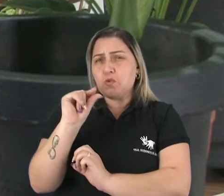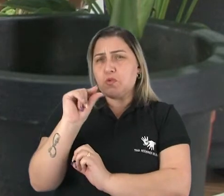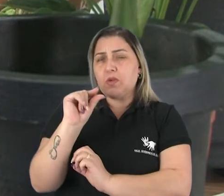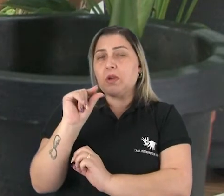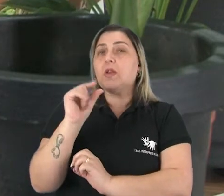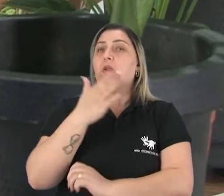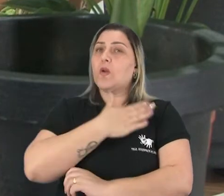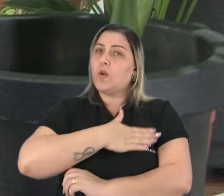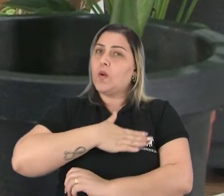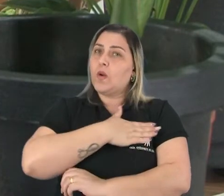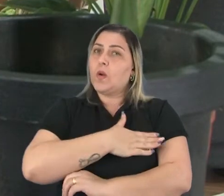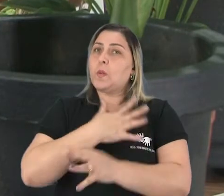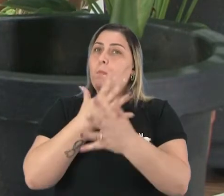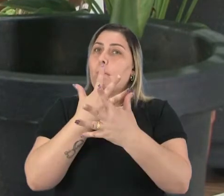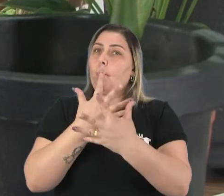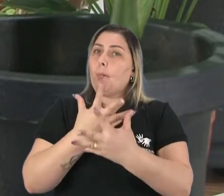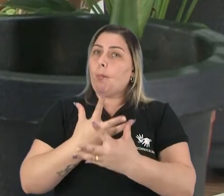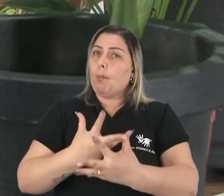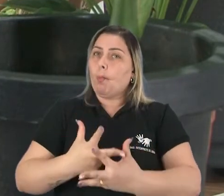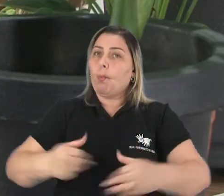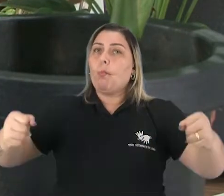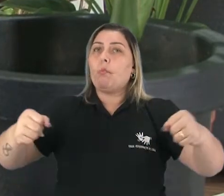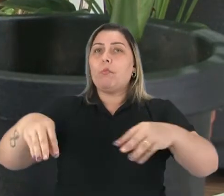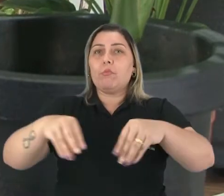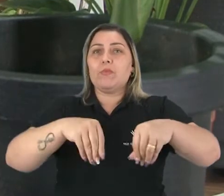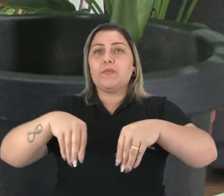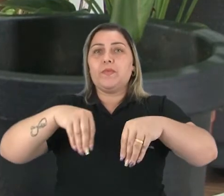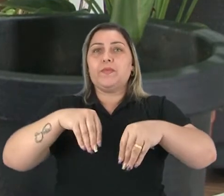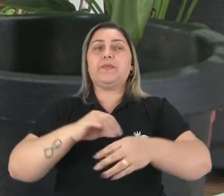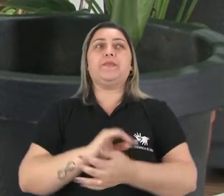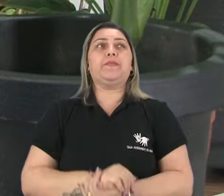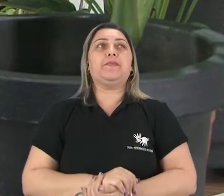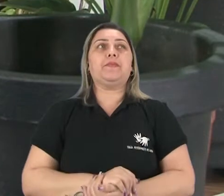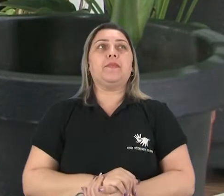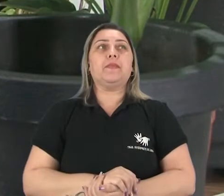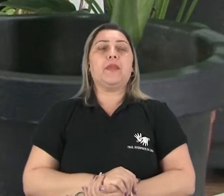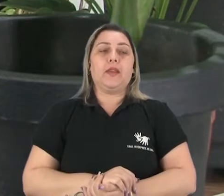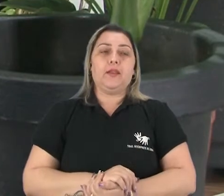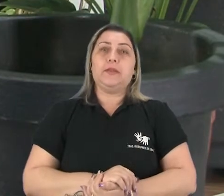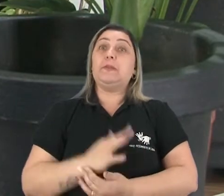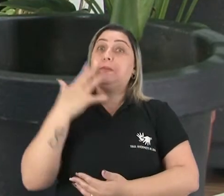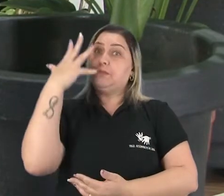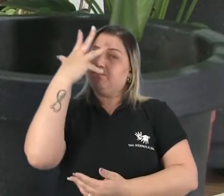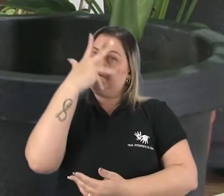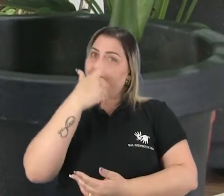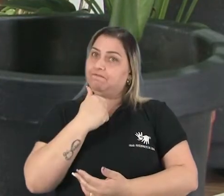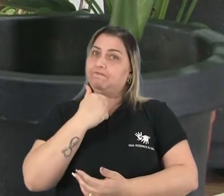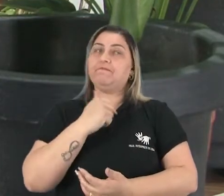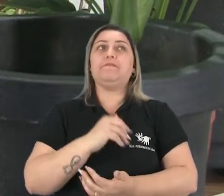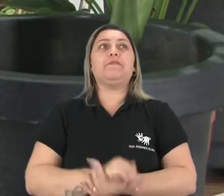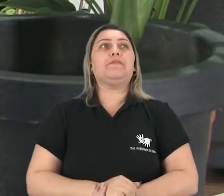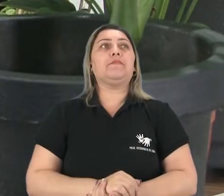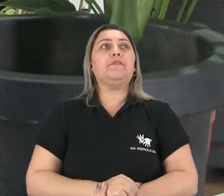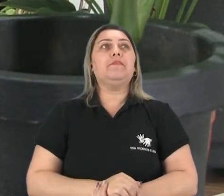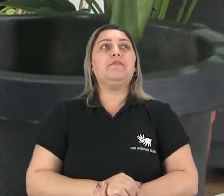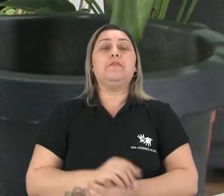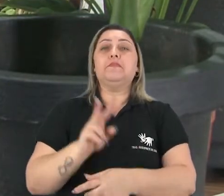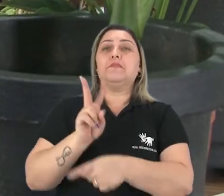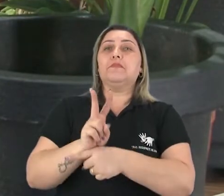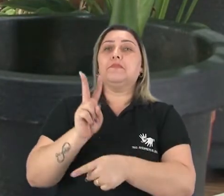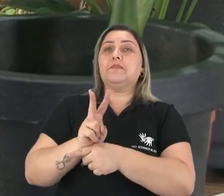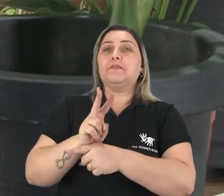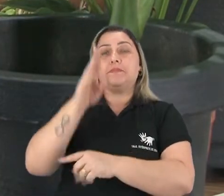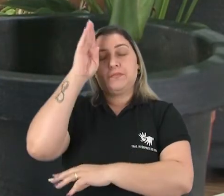Ele gosta mesmo da terra bem sequinha. E ele é muito bonito. Ele é